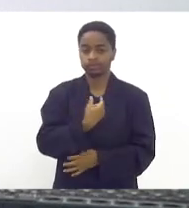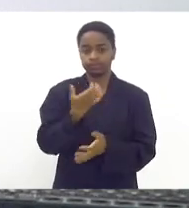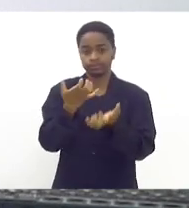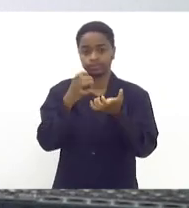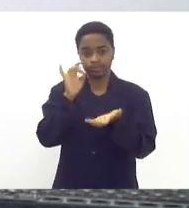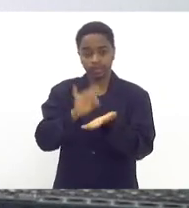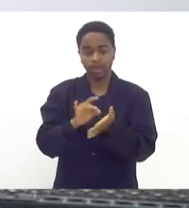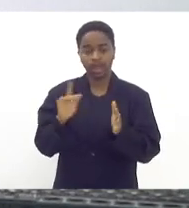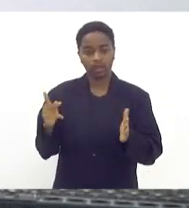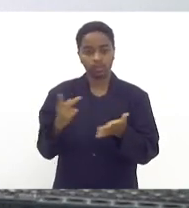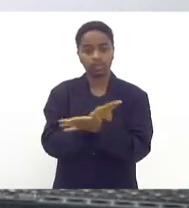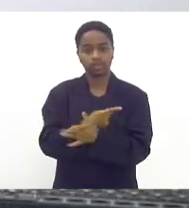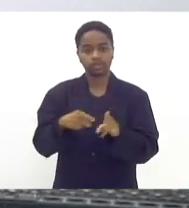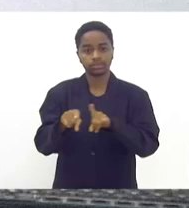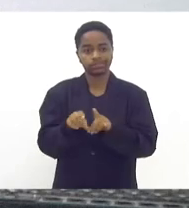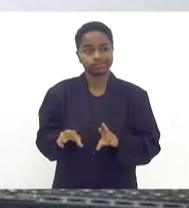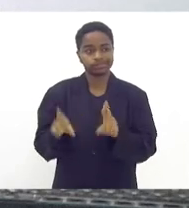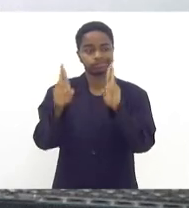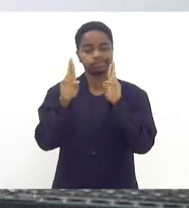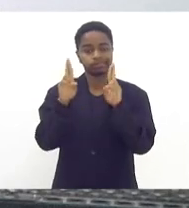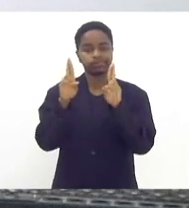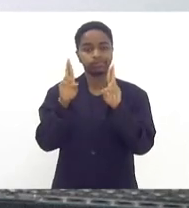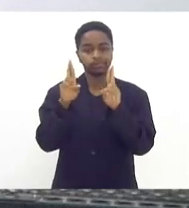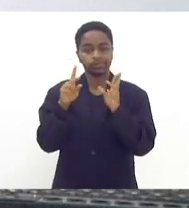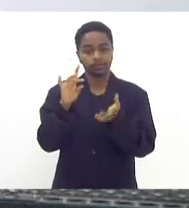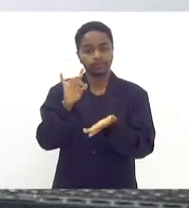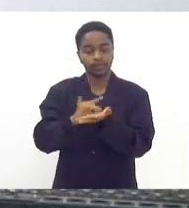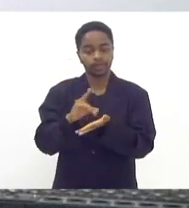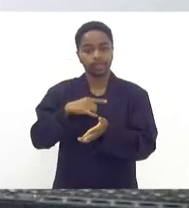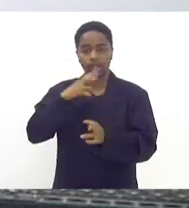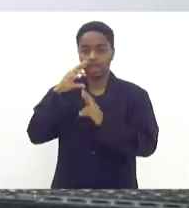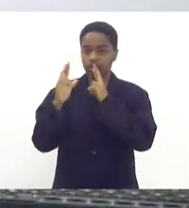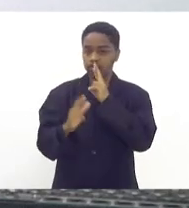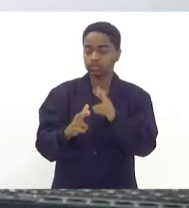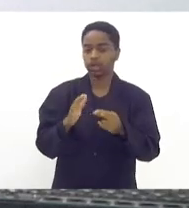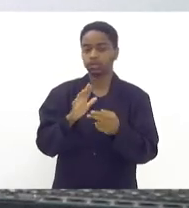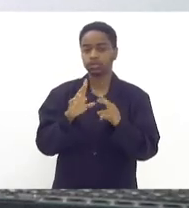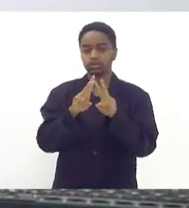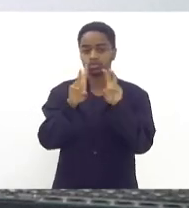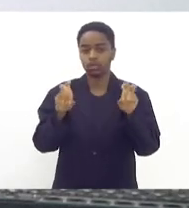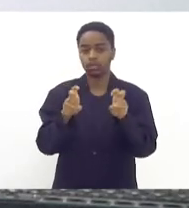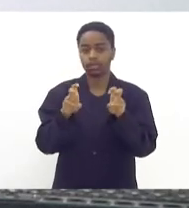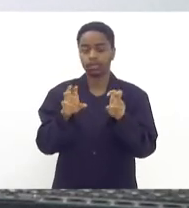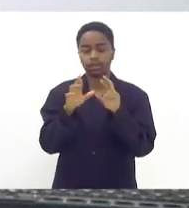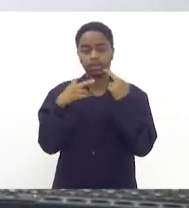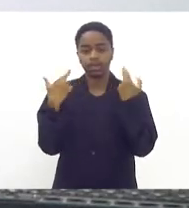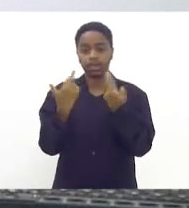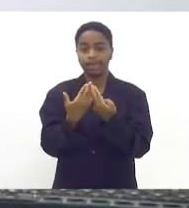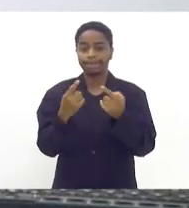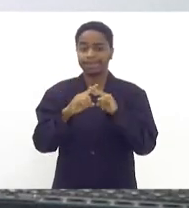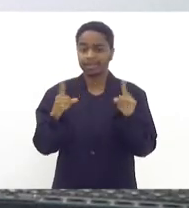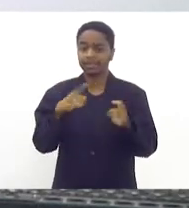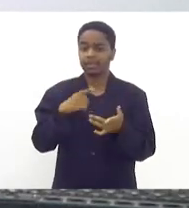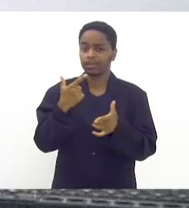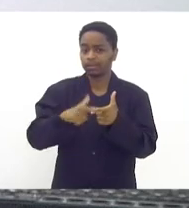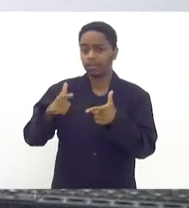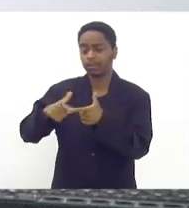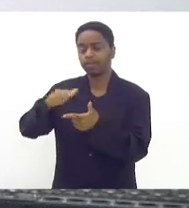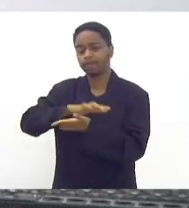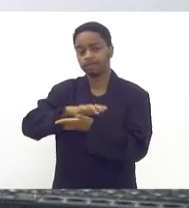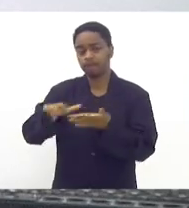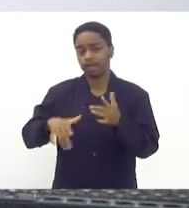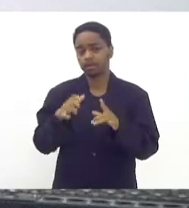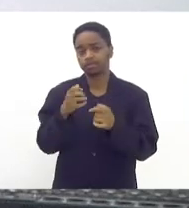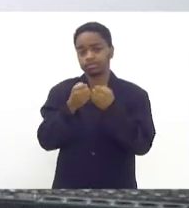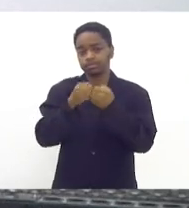isso que a gente torce para que que que chegue como resultado dessa audiência pública mas existem muitos problemas que estão afetando o